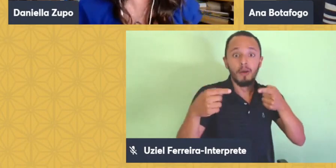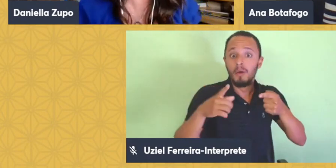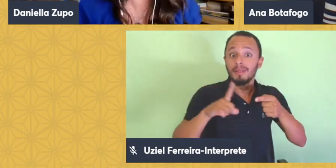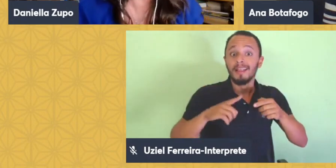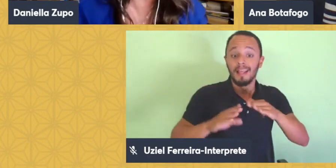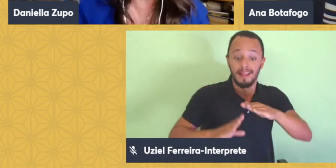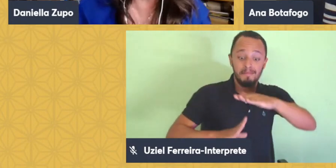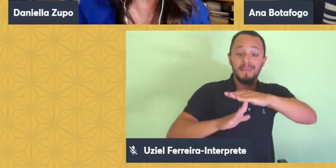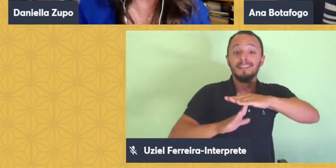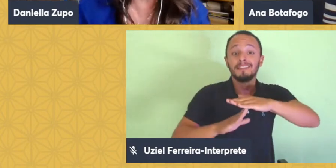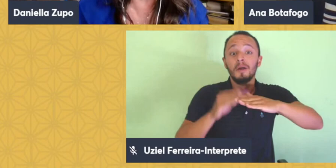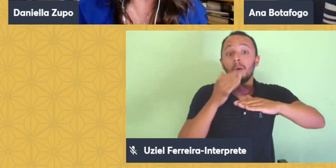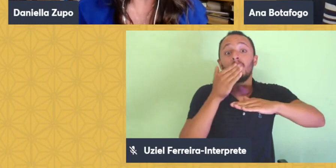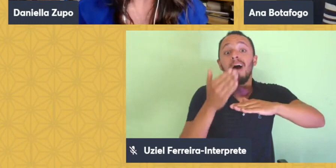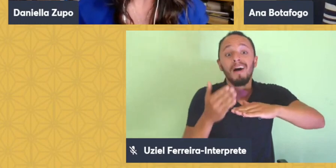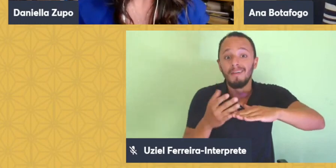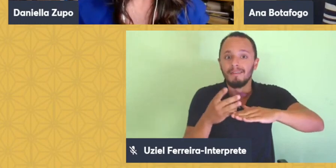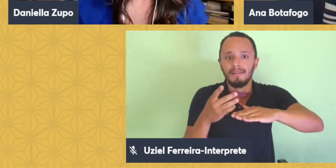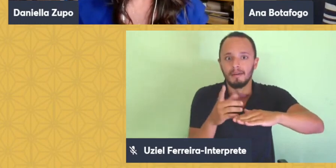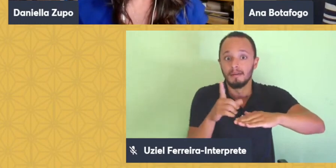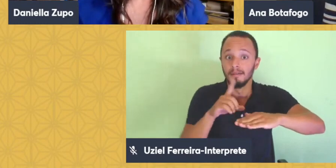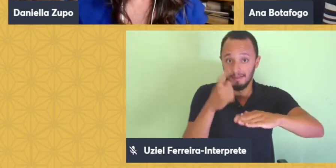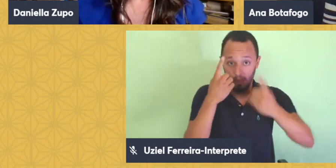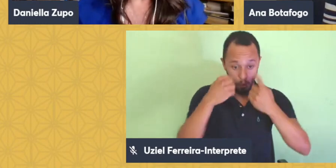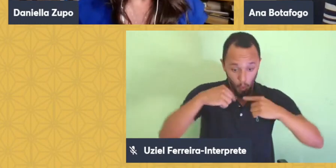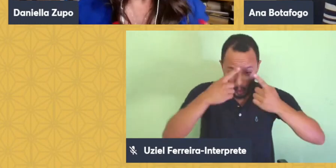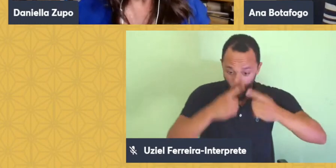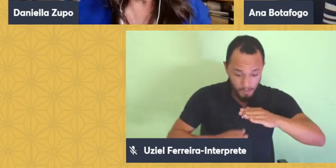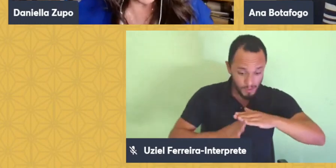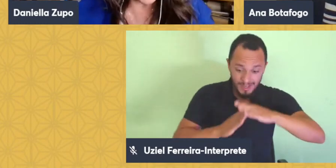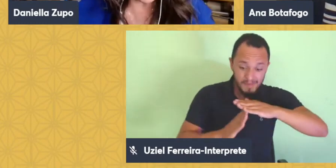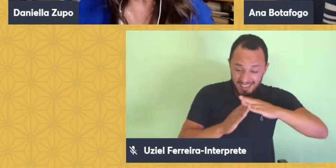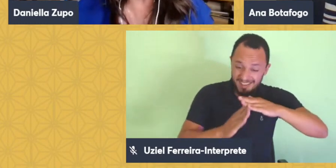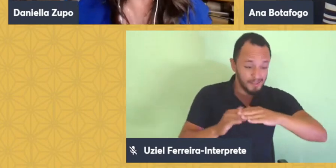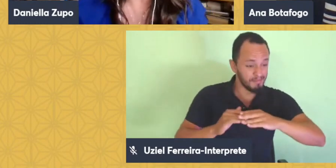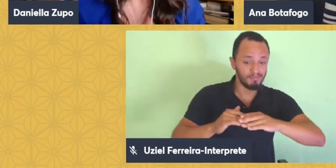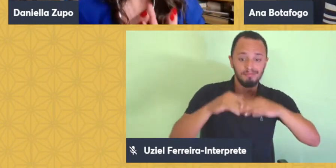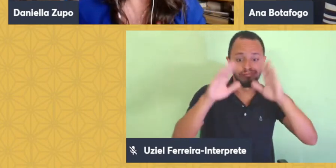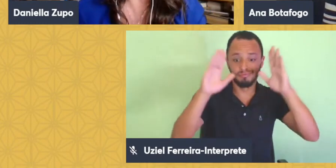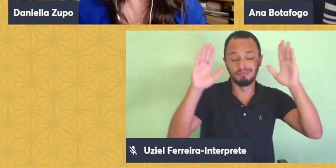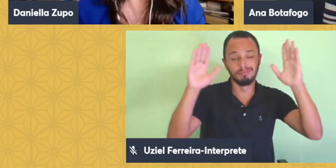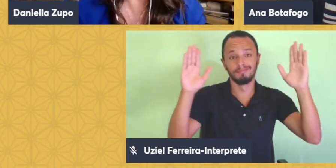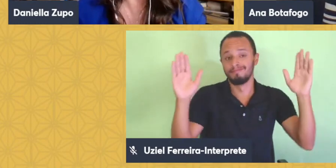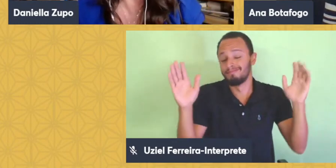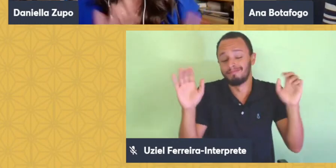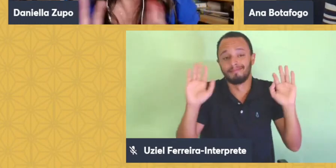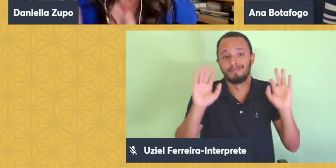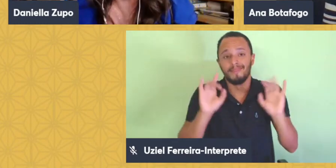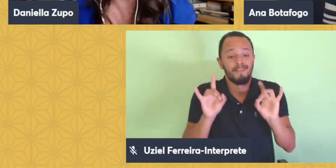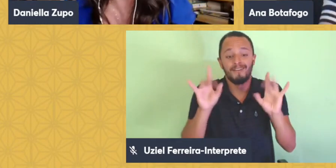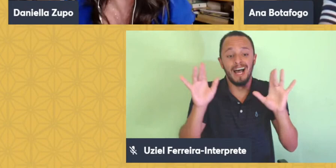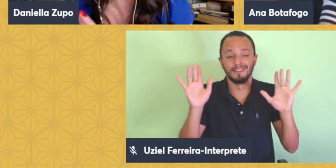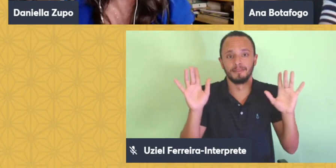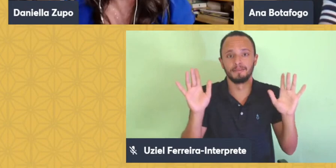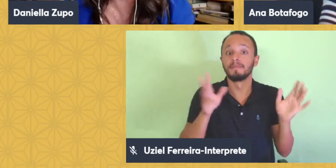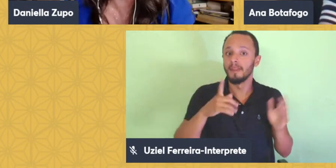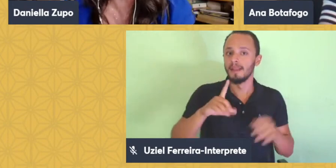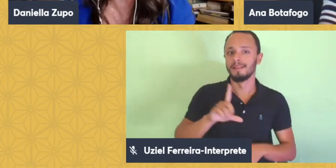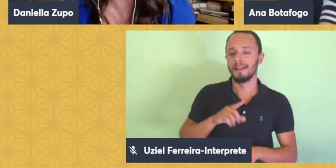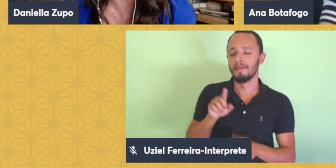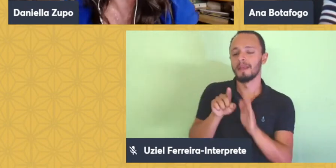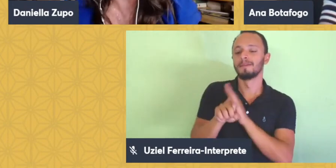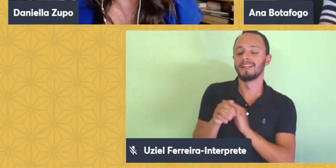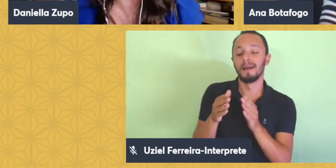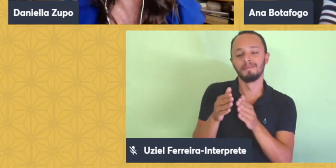limites né e limites rigorosos né e eu queria que falasse um pouco disso já te pedindo para gente ir logo em